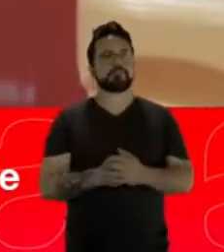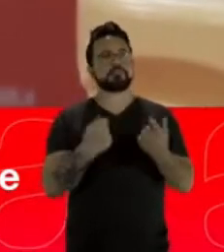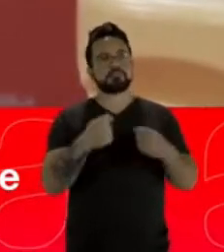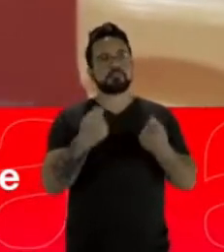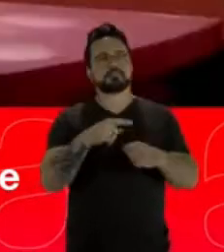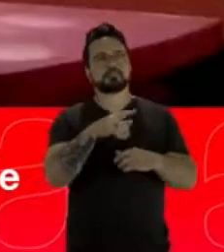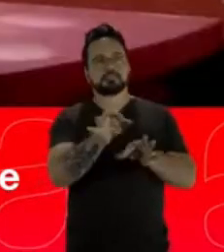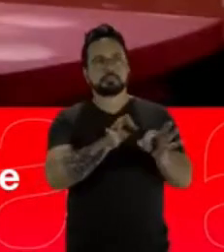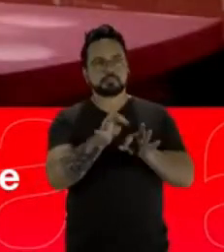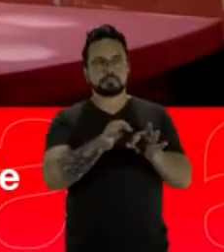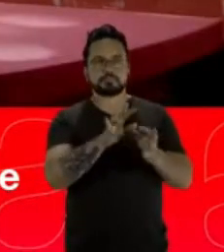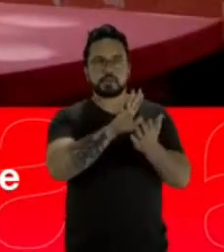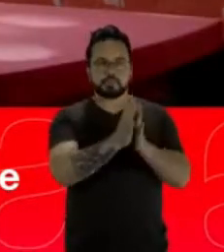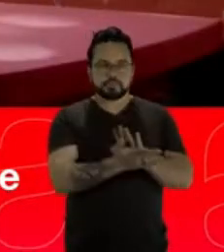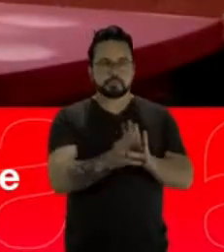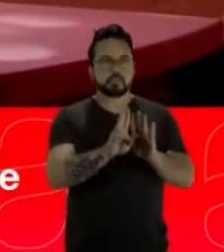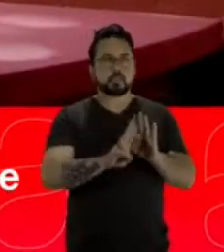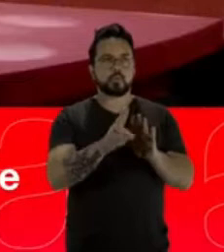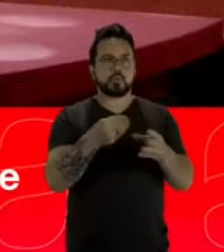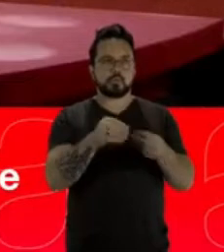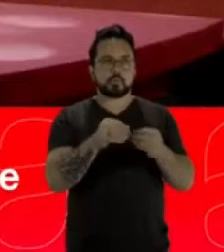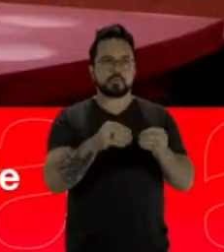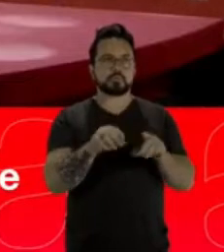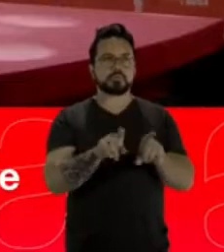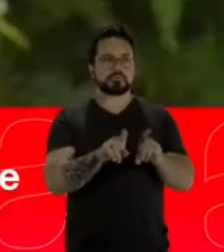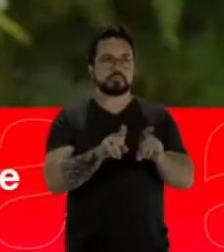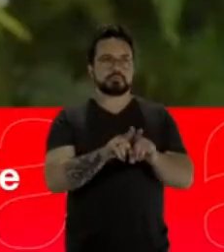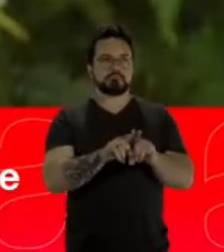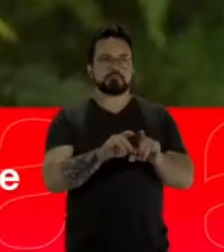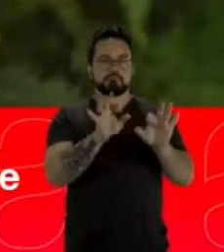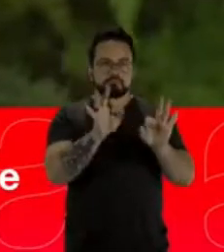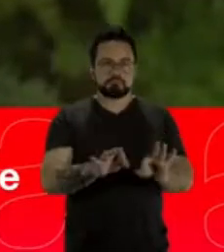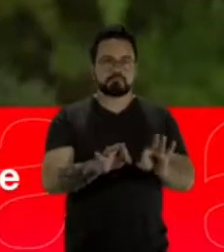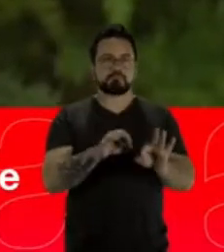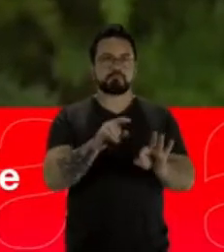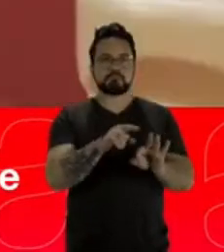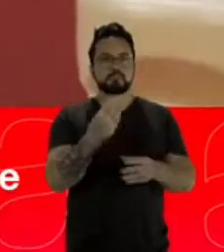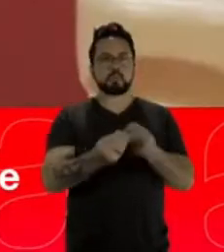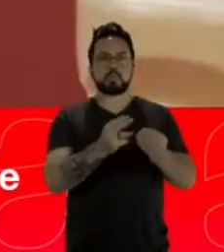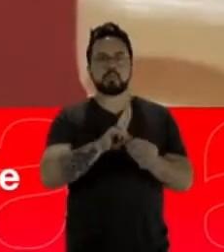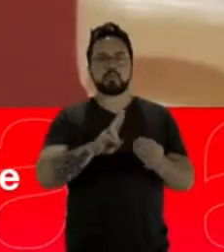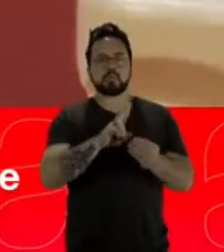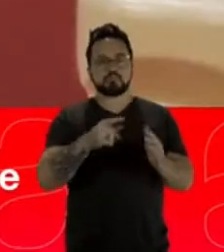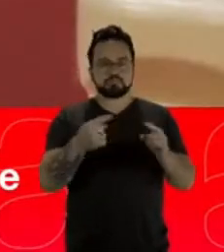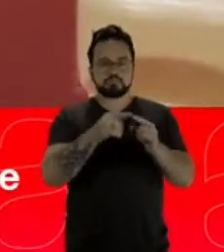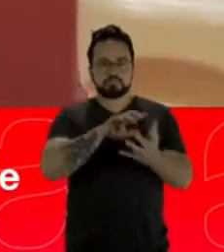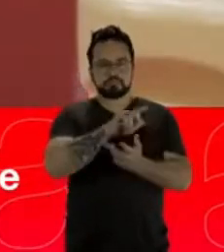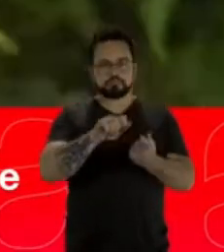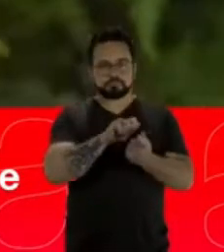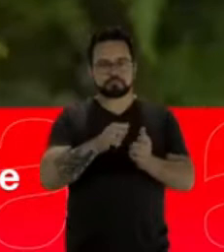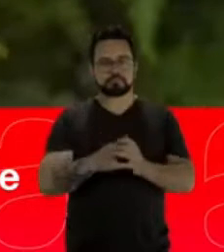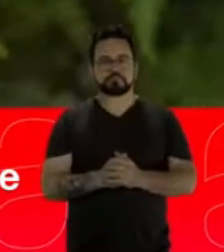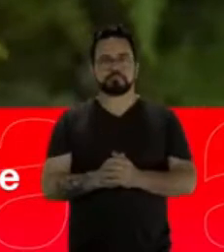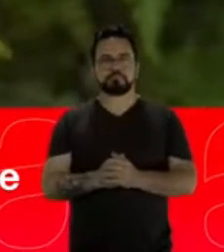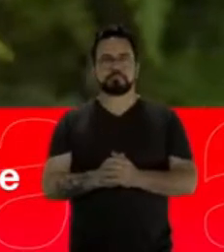que dar um fim nisso, né? Não só acabar com o uso do plástico, mas dar um fim definitivo e de uma maneira correta, ambientalmente falando. É